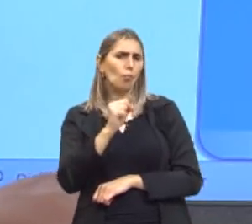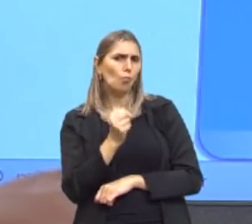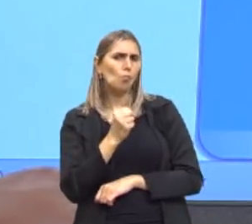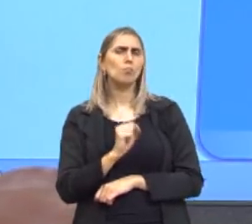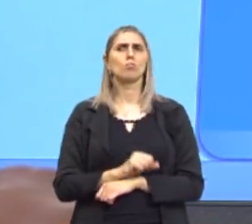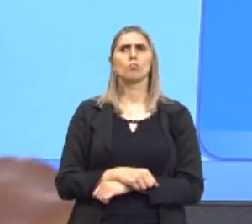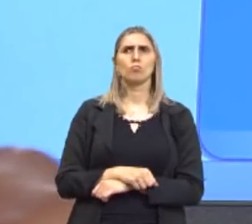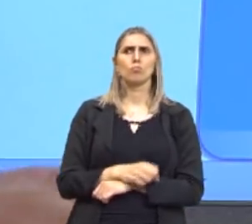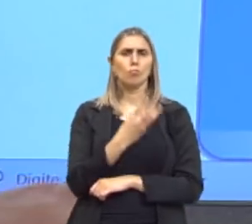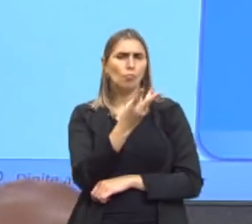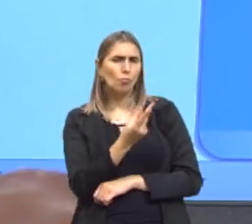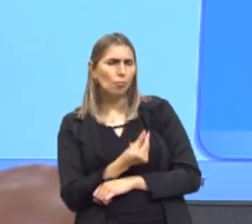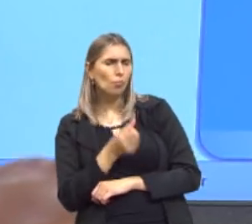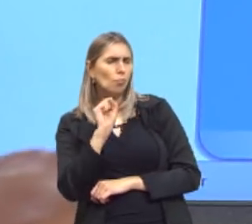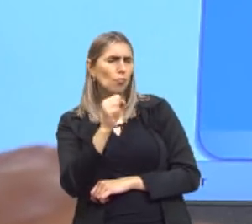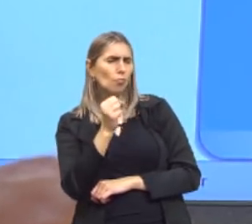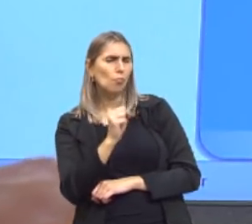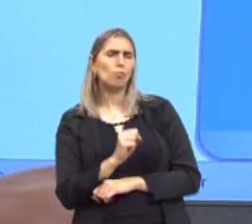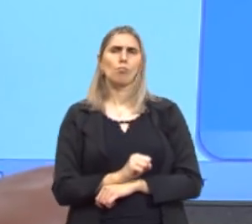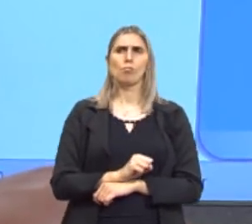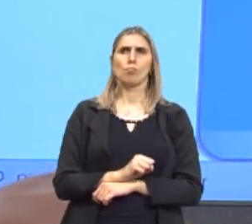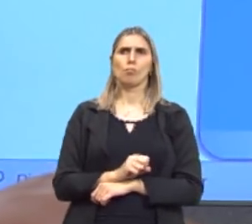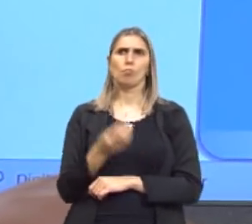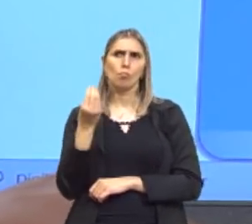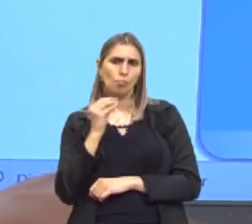8. Então, vou contar 8 aqui e vou colocar